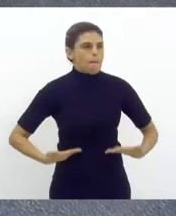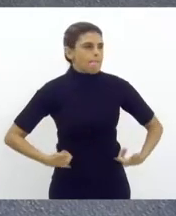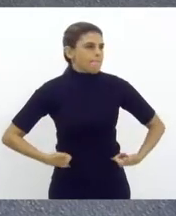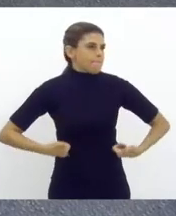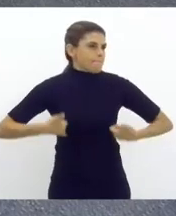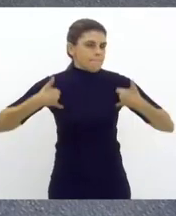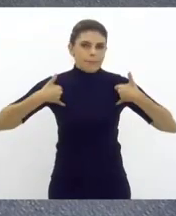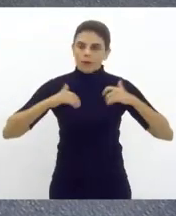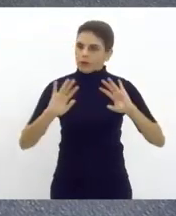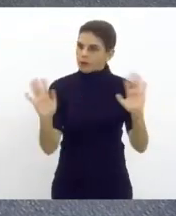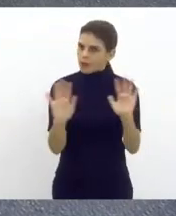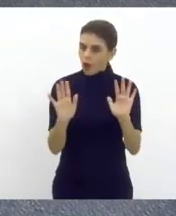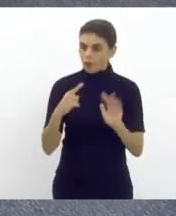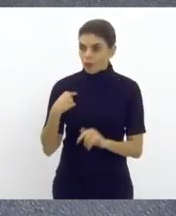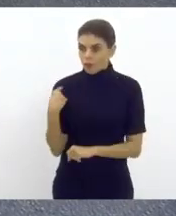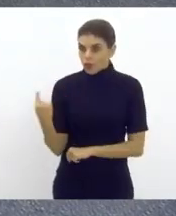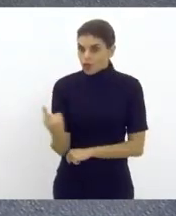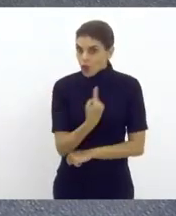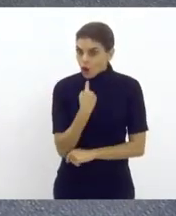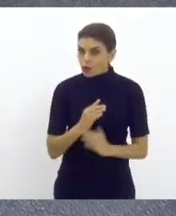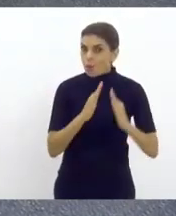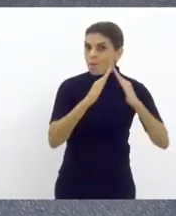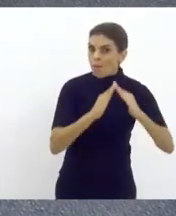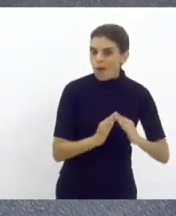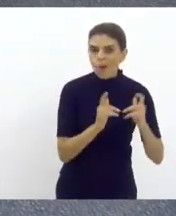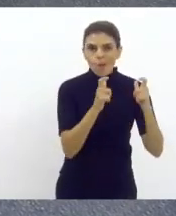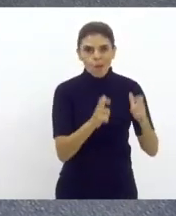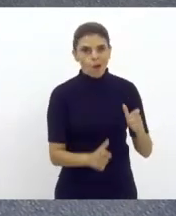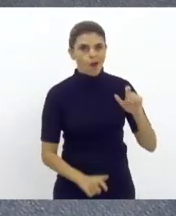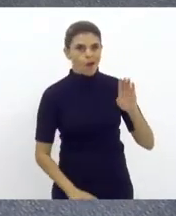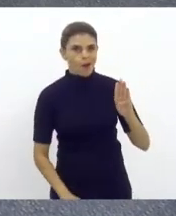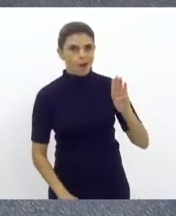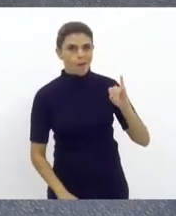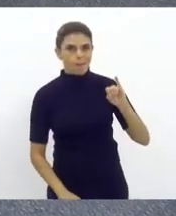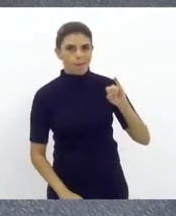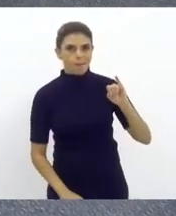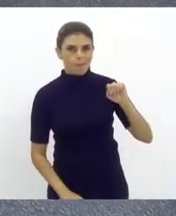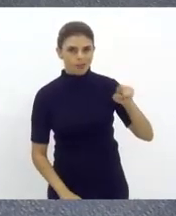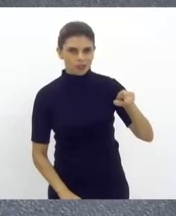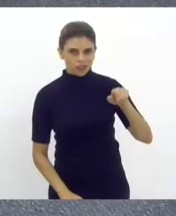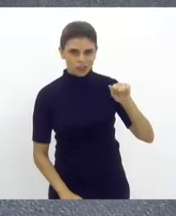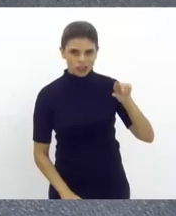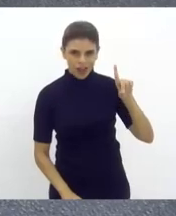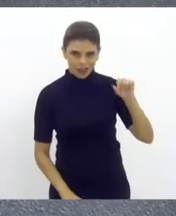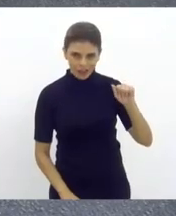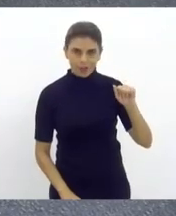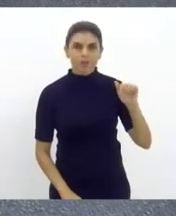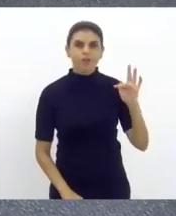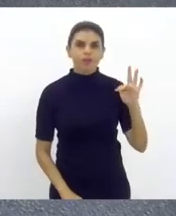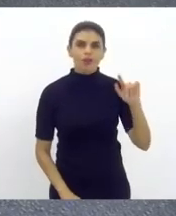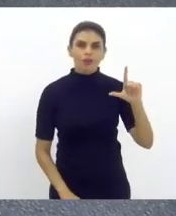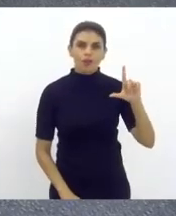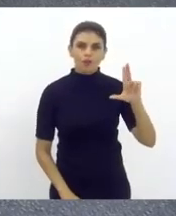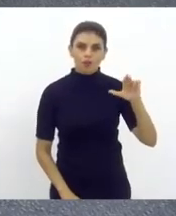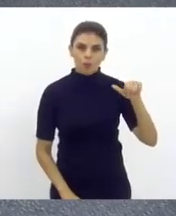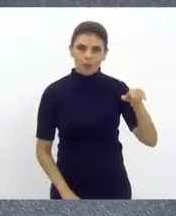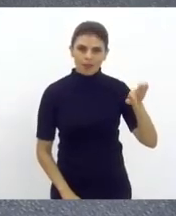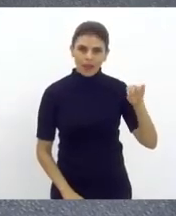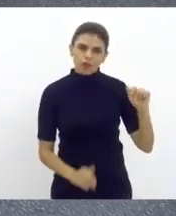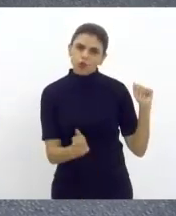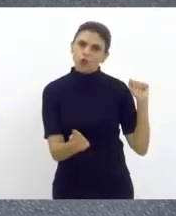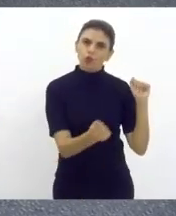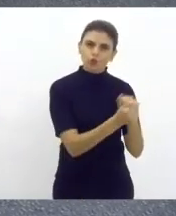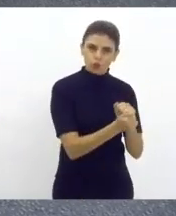nisso é que nós que somos da Baixada Fluminense é interceda junto ao coronel comandante da Polícia